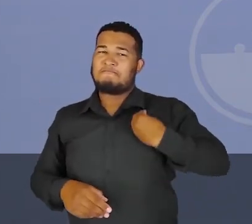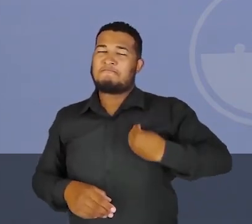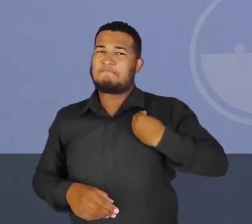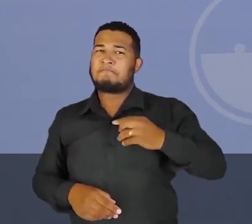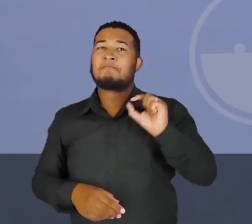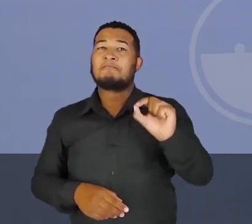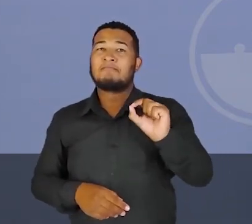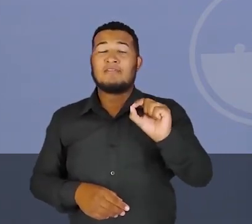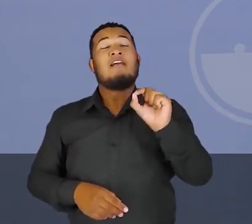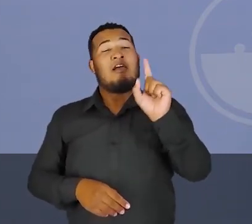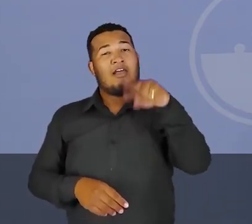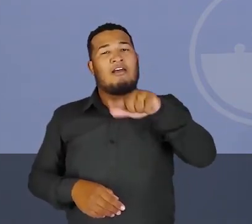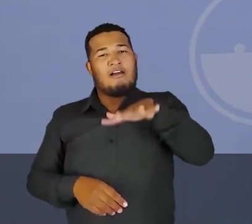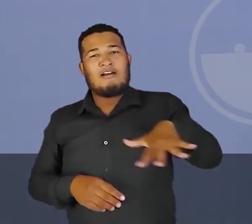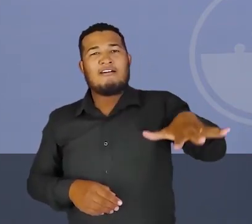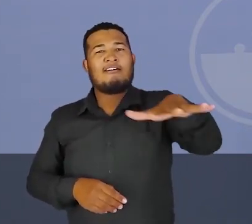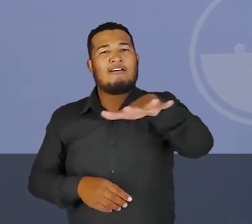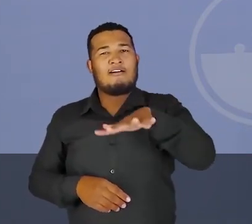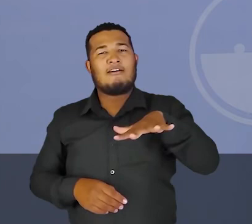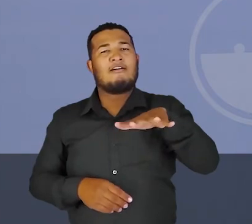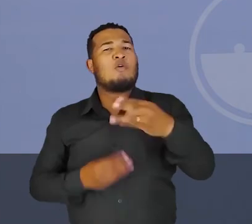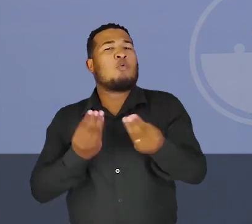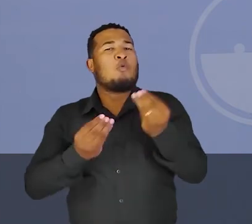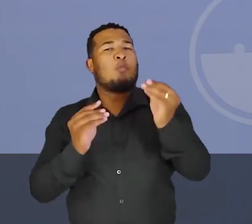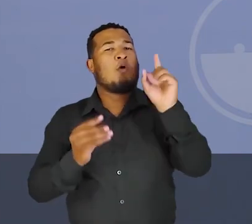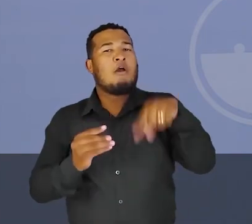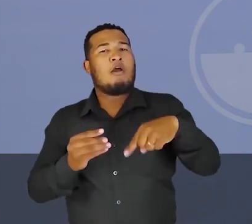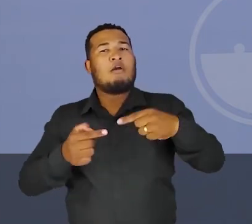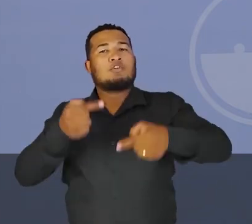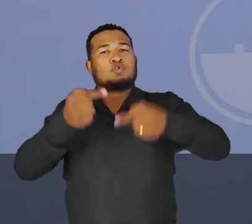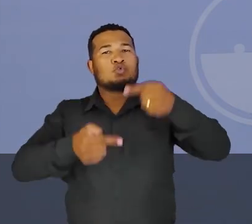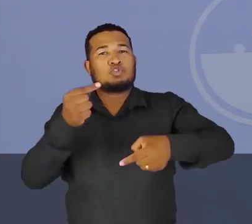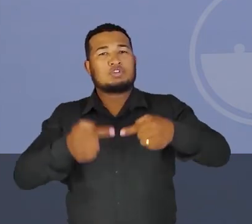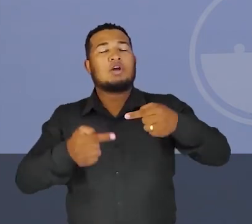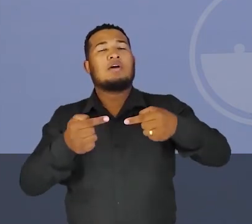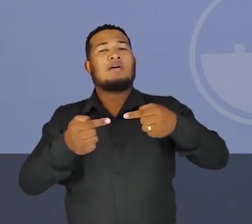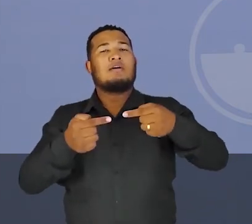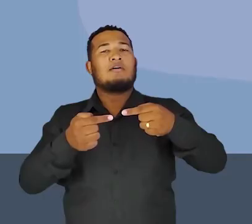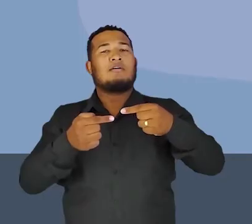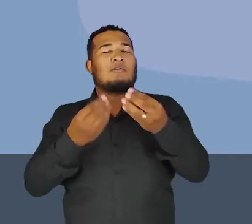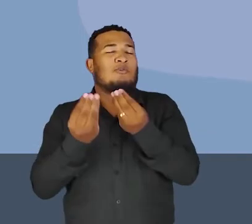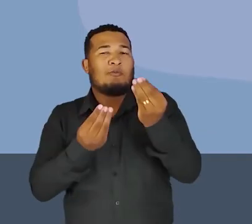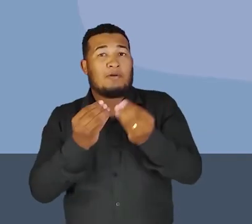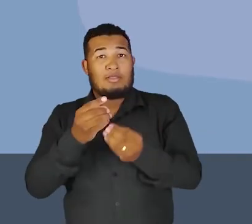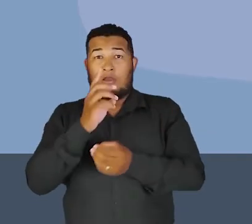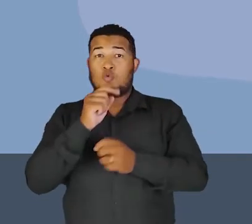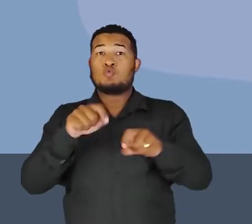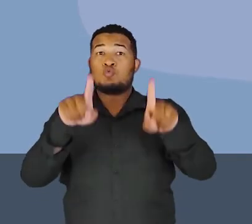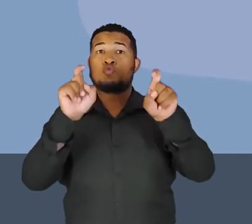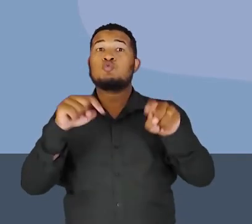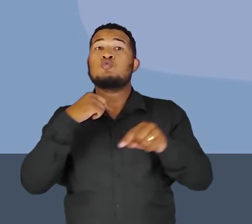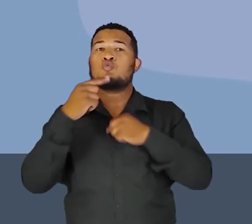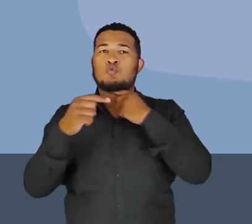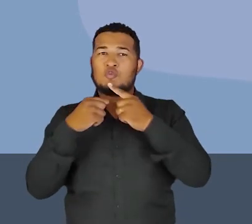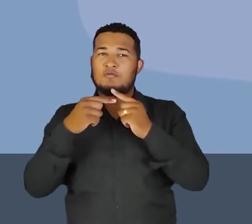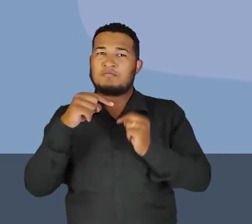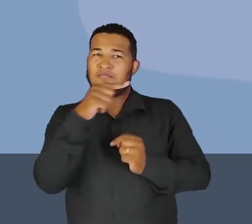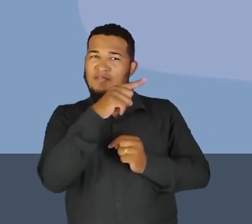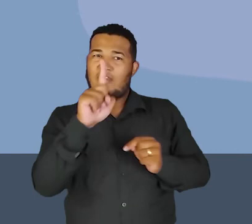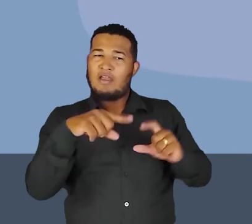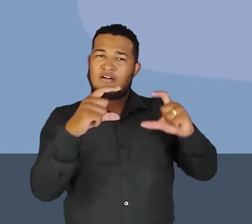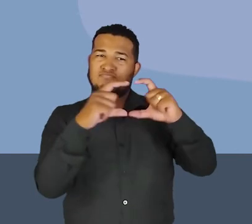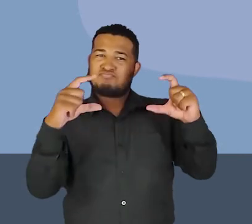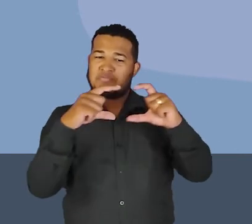esse campo da discussão política, social, desse questionamento. Aqui tem uma célula, uma das